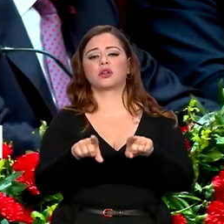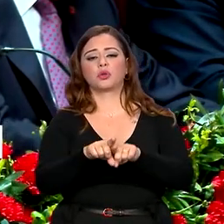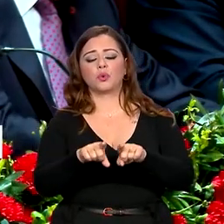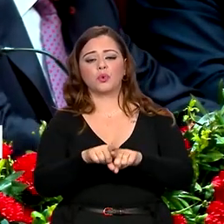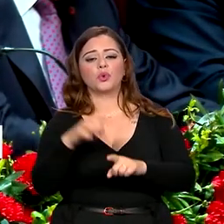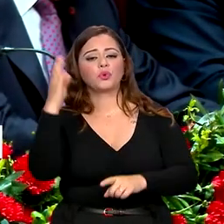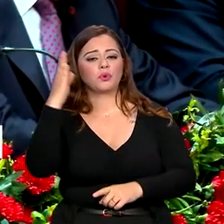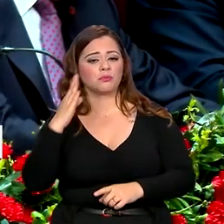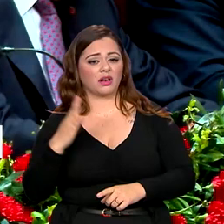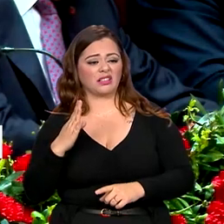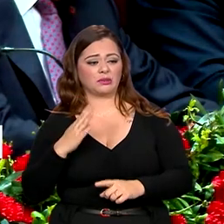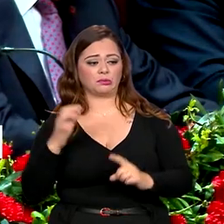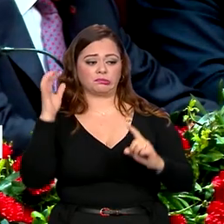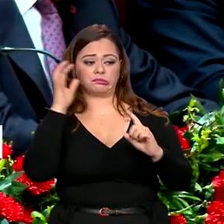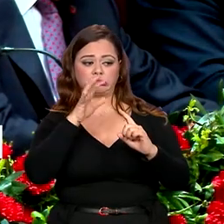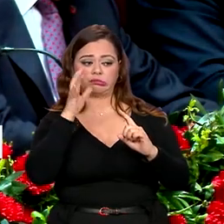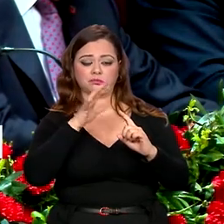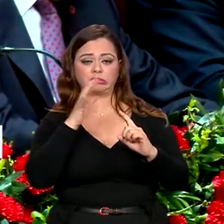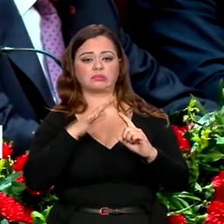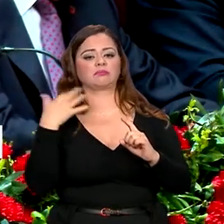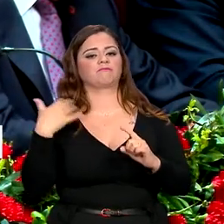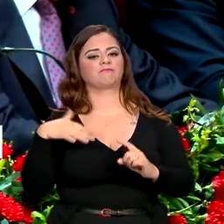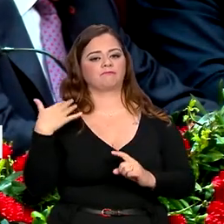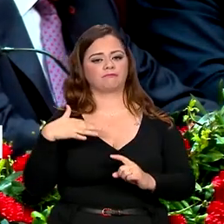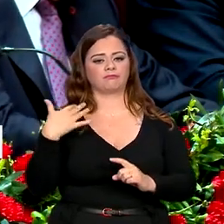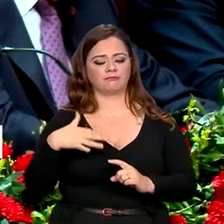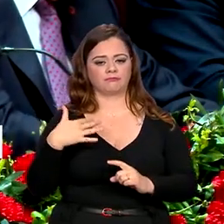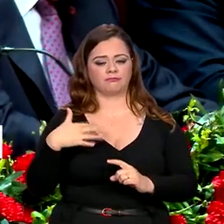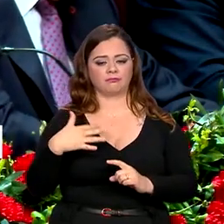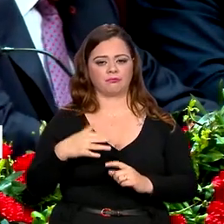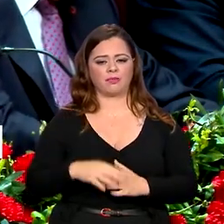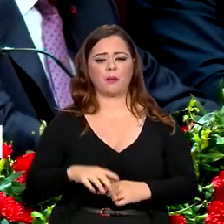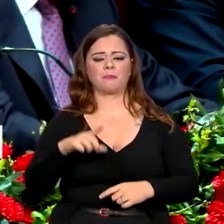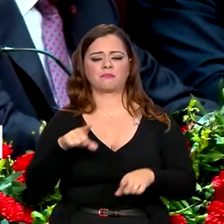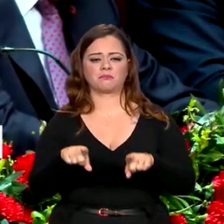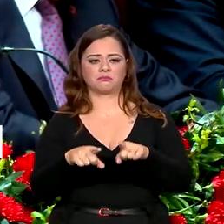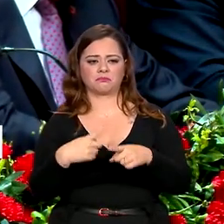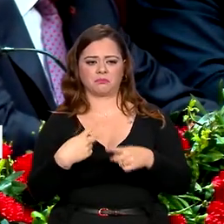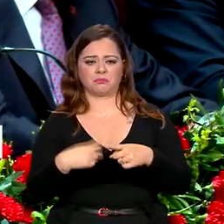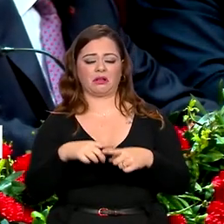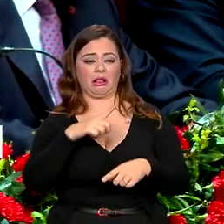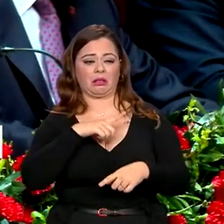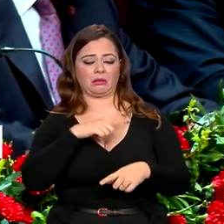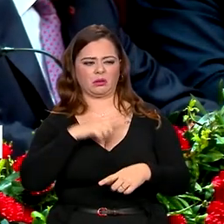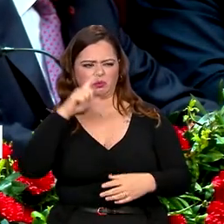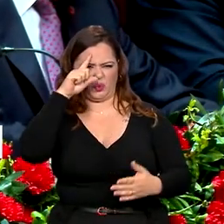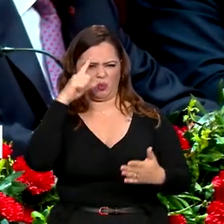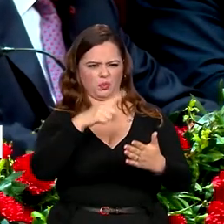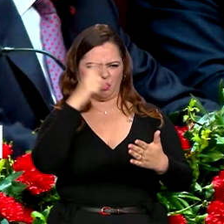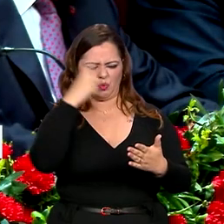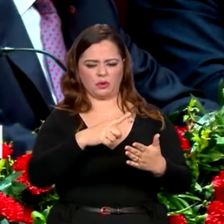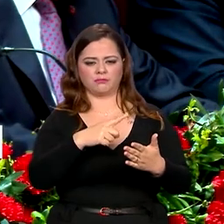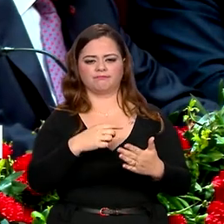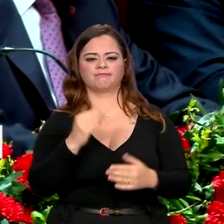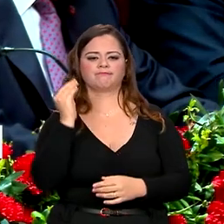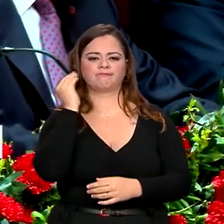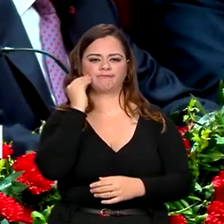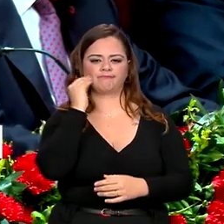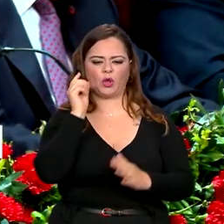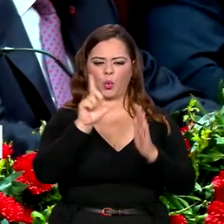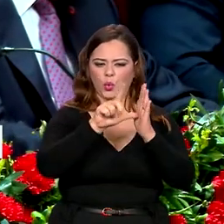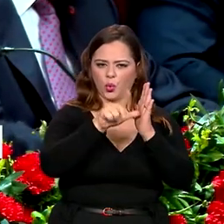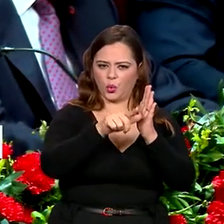momentos de grave ameaça. Saudoso do autoritarismo, tentaram atrasar nosso relógio em 50